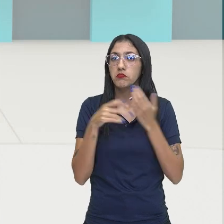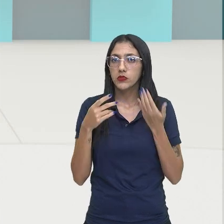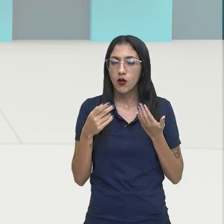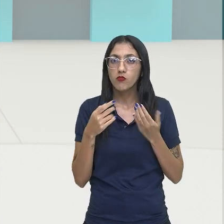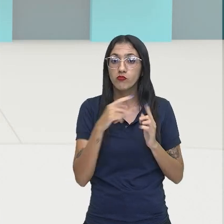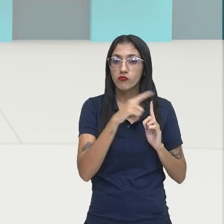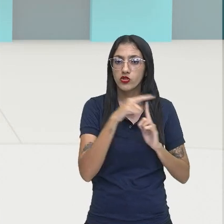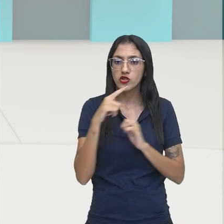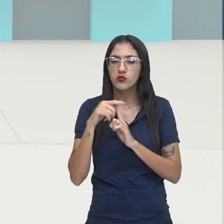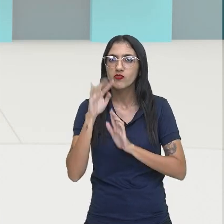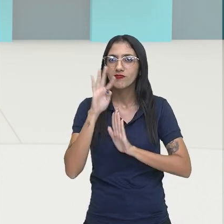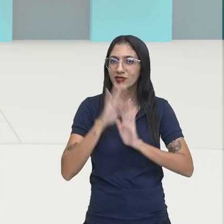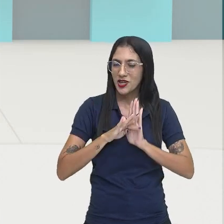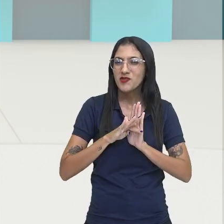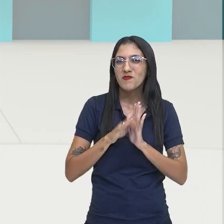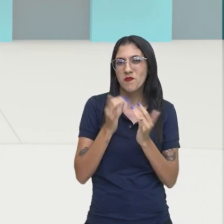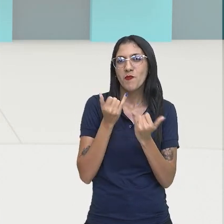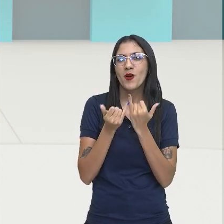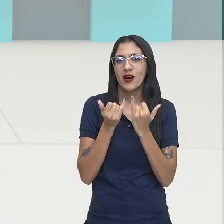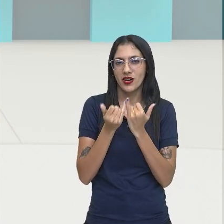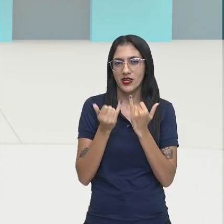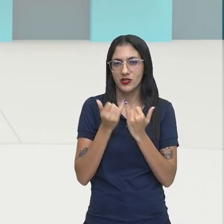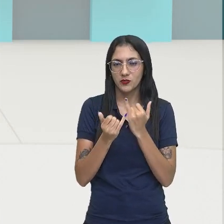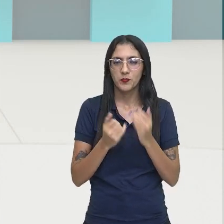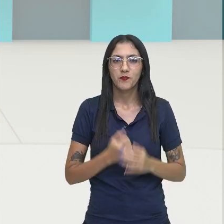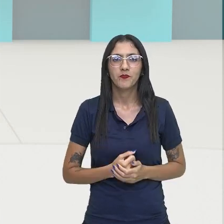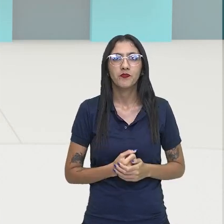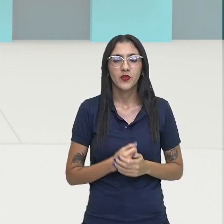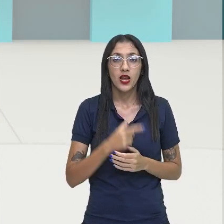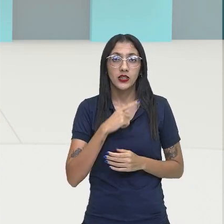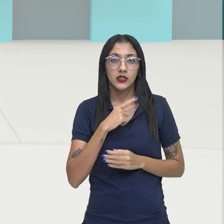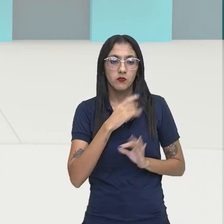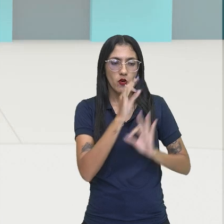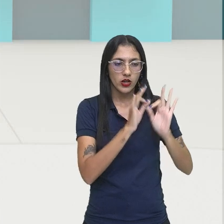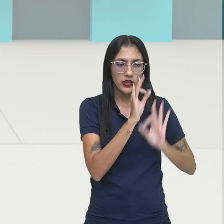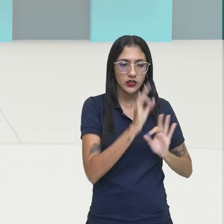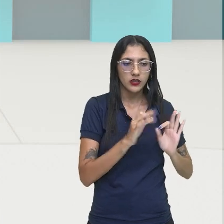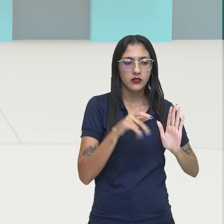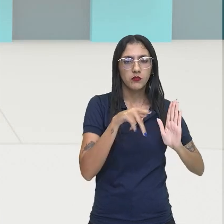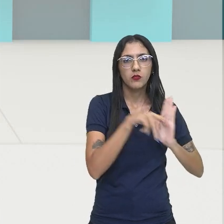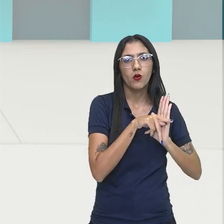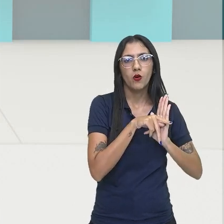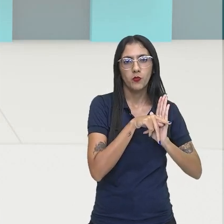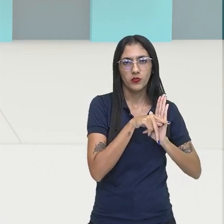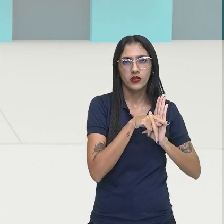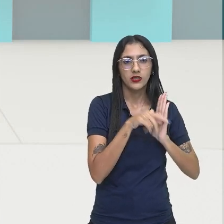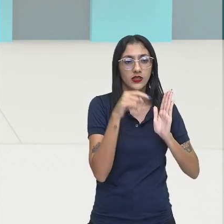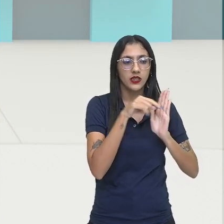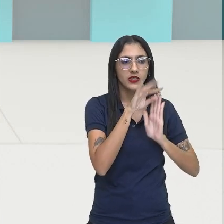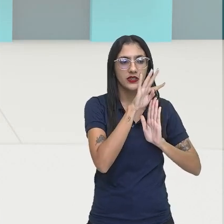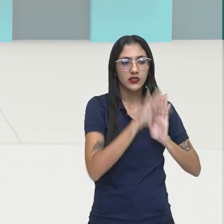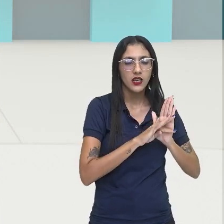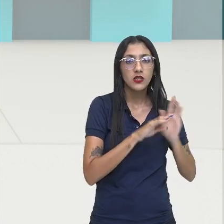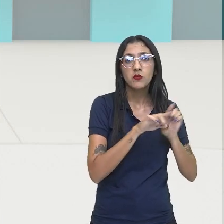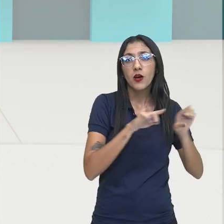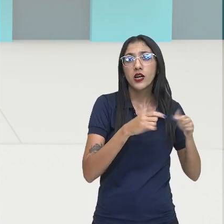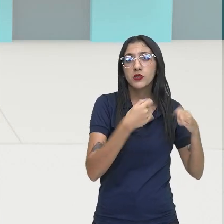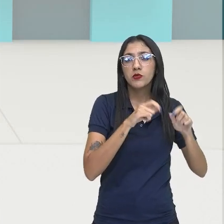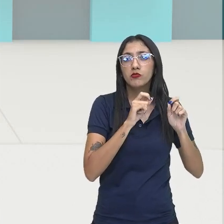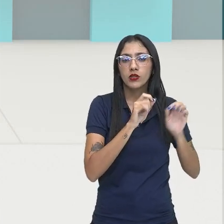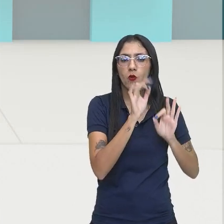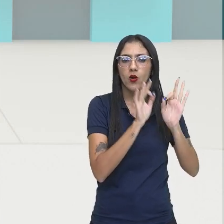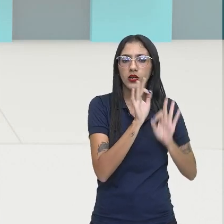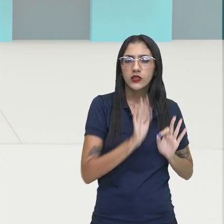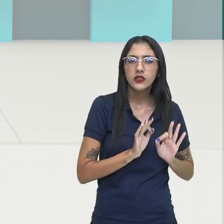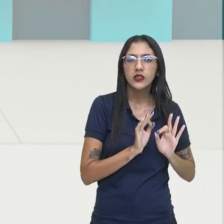os tipos textuais. Existe uma produção ali feita, só que essa produção ainda não é o texto de fato. Aí